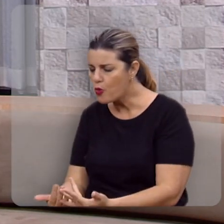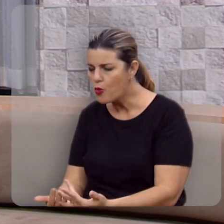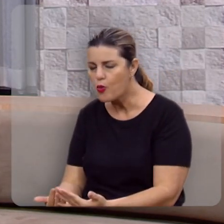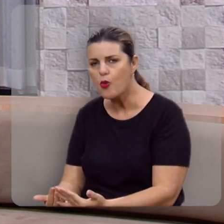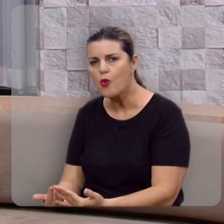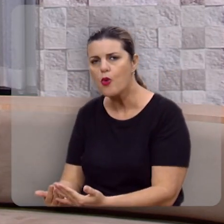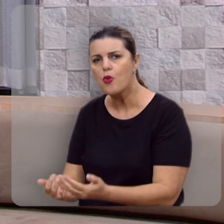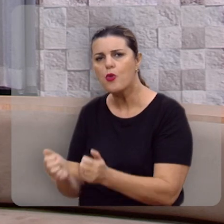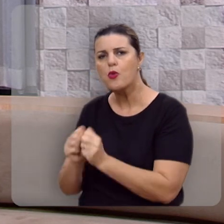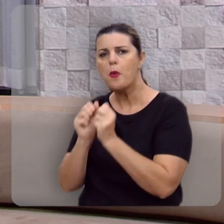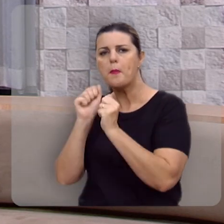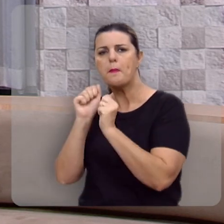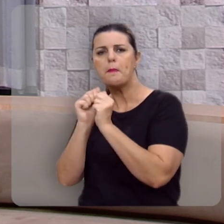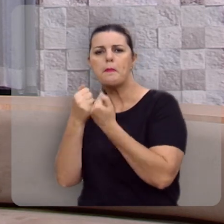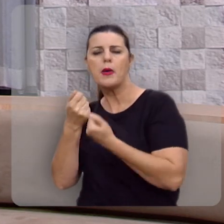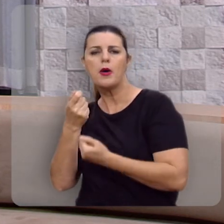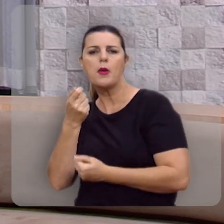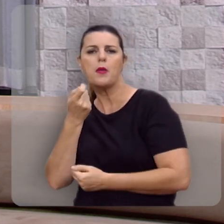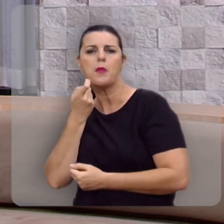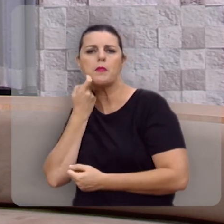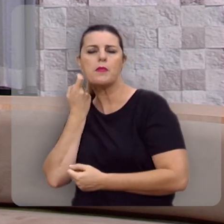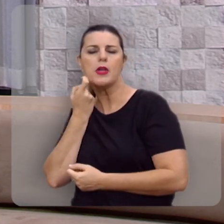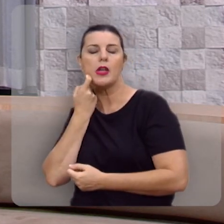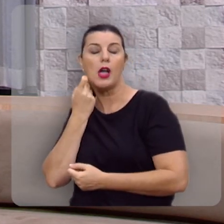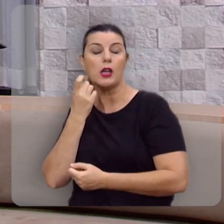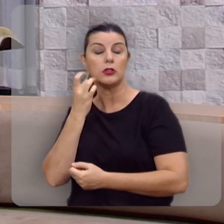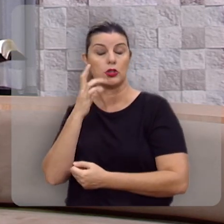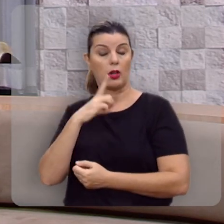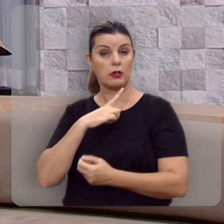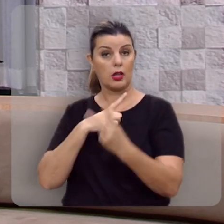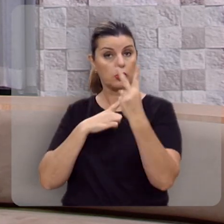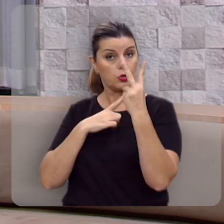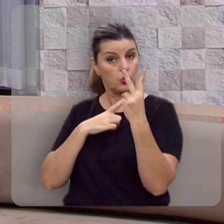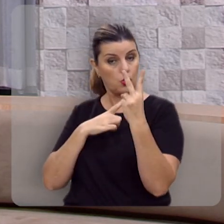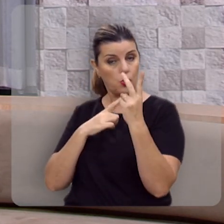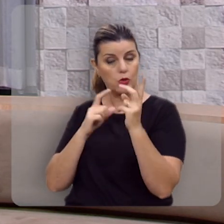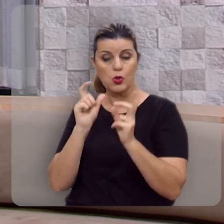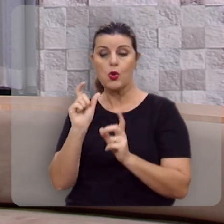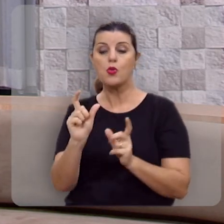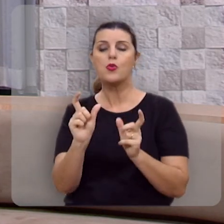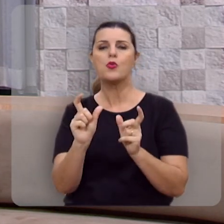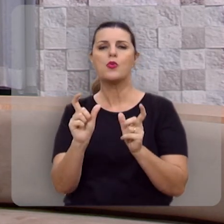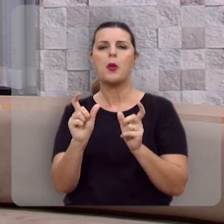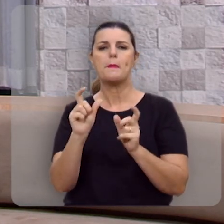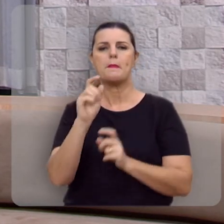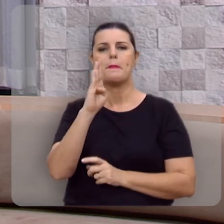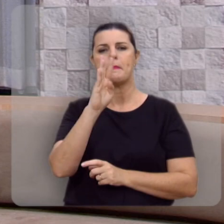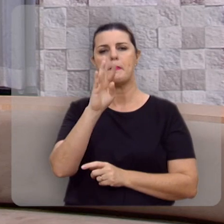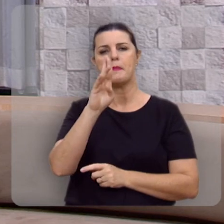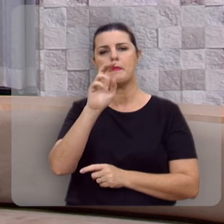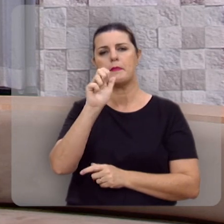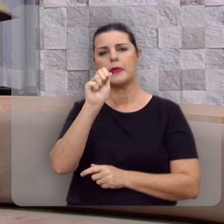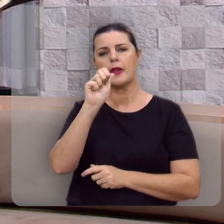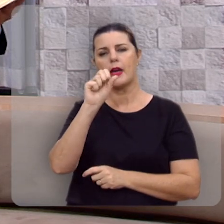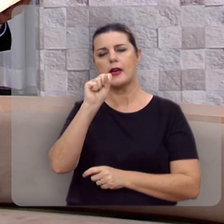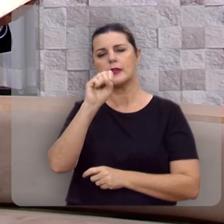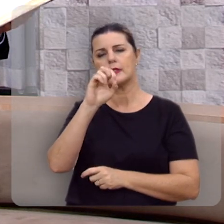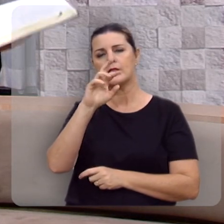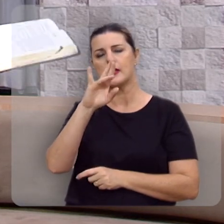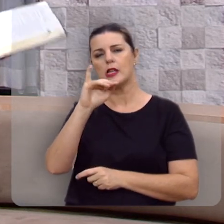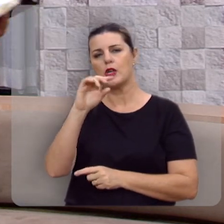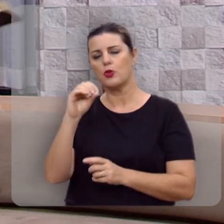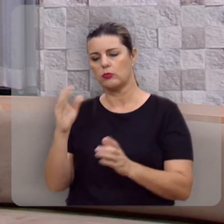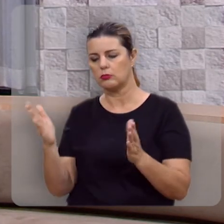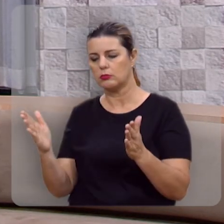braseiro? Só tem 2 lugares no Novo Testamento onde aparece a palavra braseiro. Foi onde Pedro negou Jesus e onde Pedro